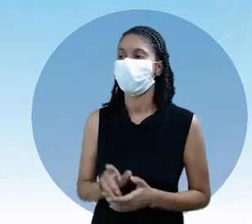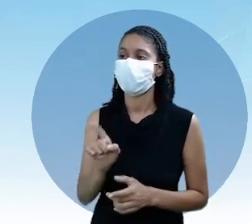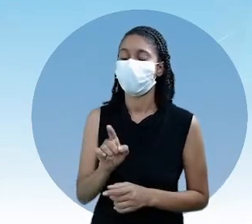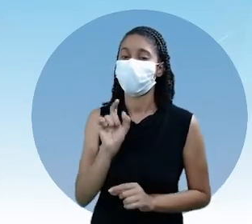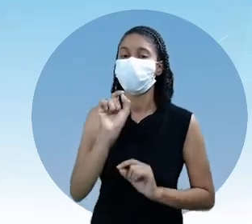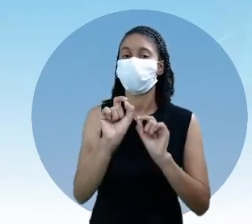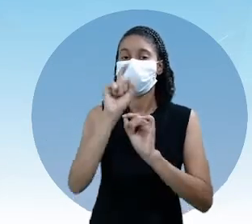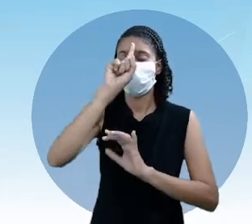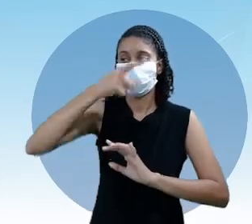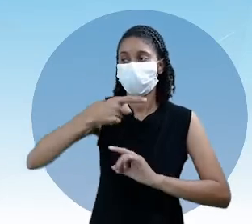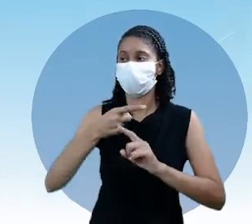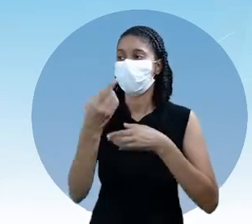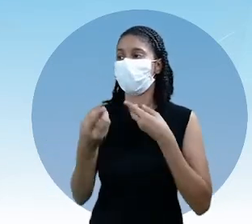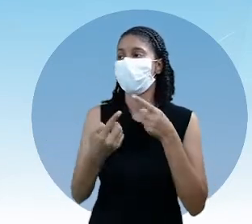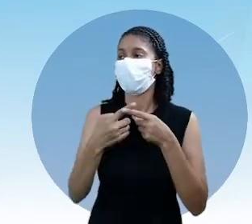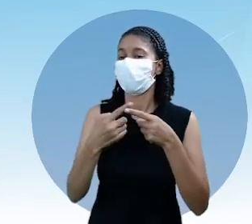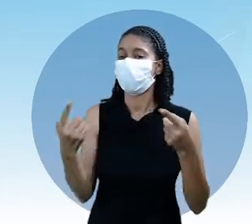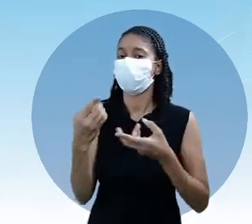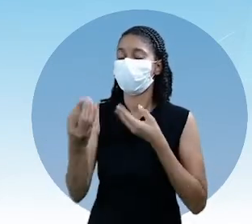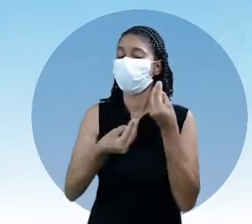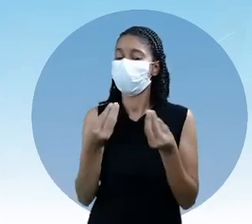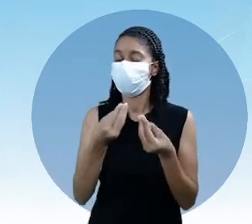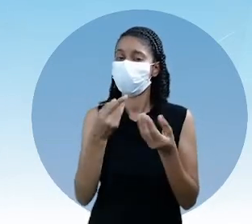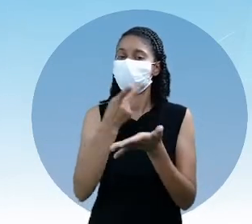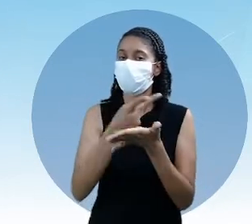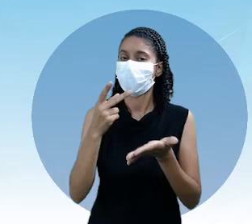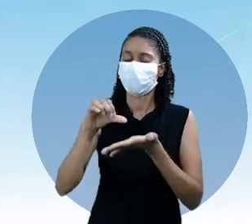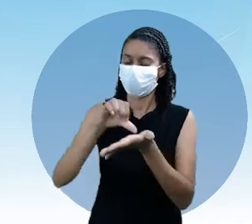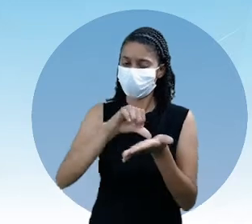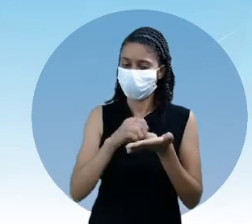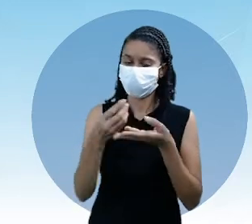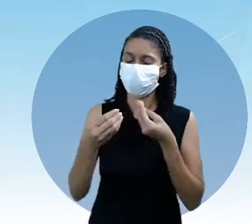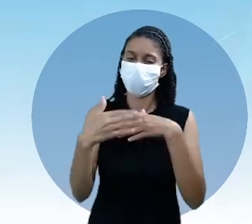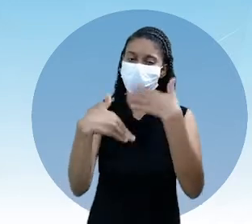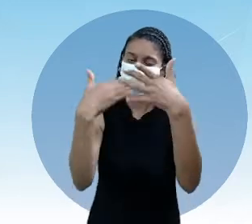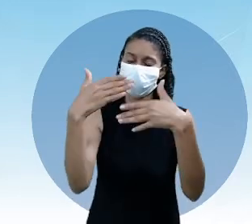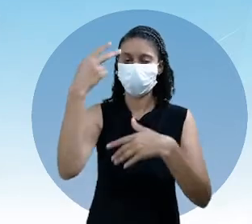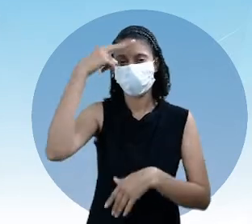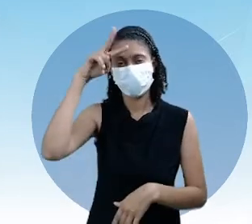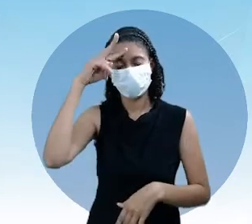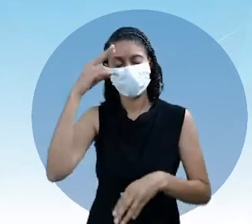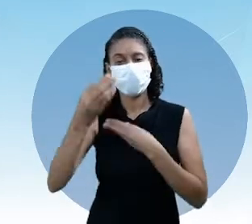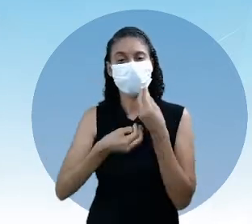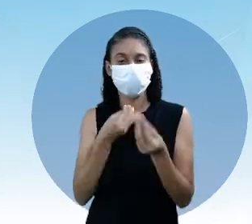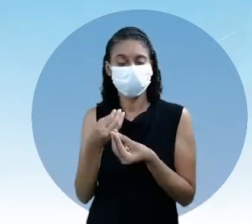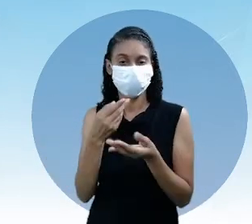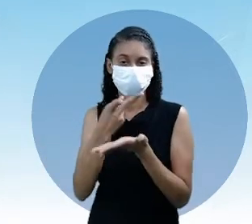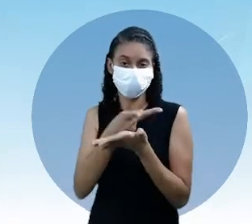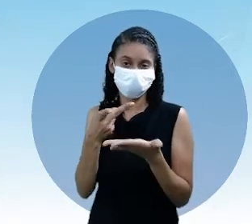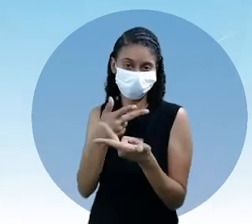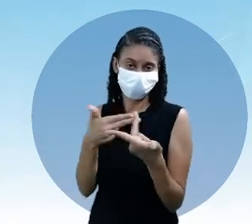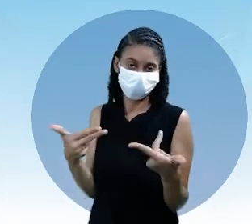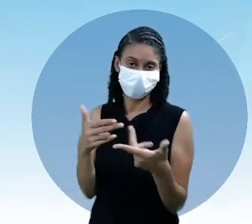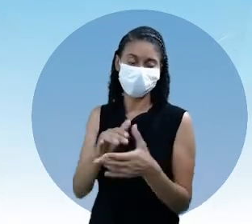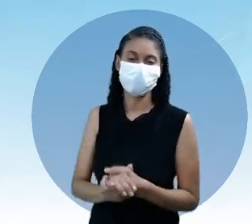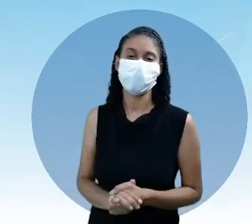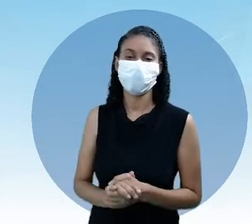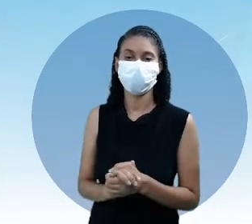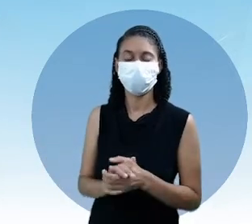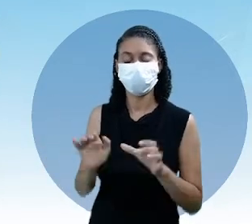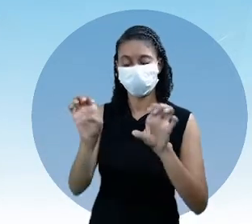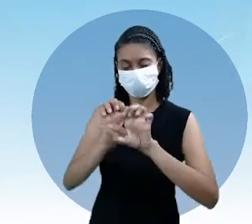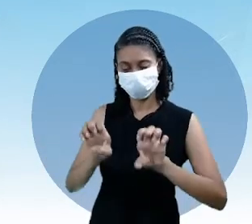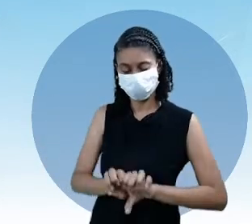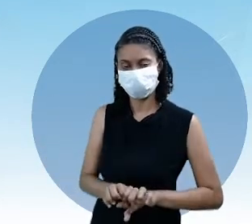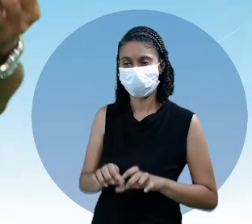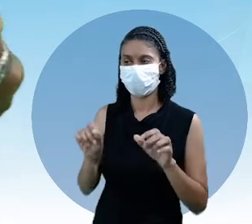colonizou, é como foi colonizado, como foi o seu processo histórico, como foram as circunstâncias, as estruturas em